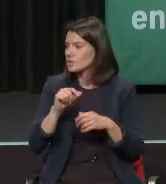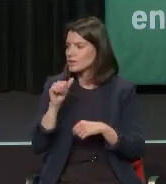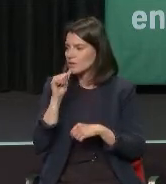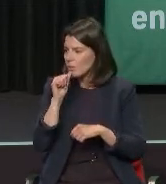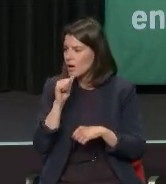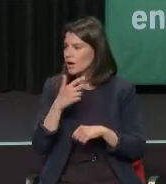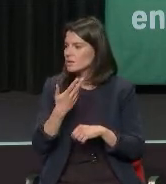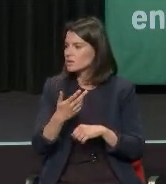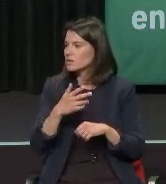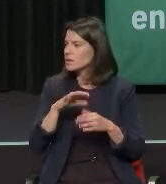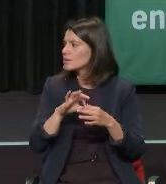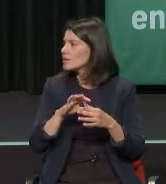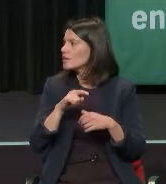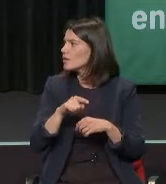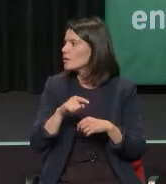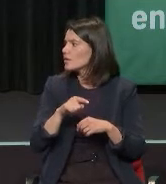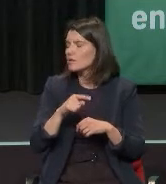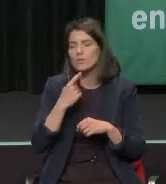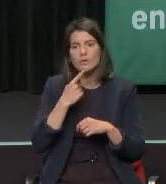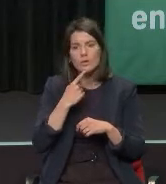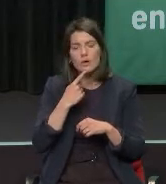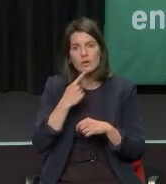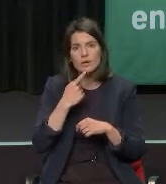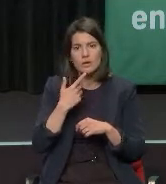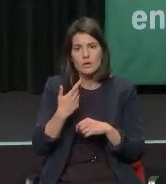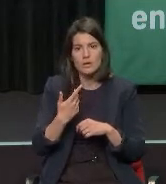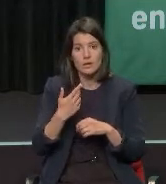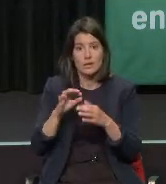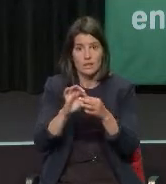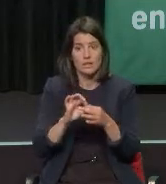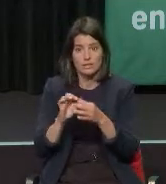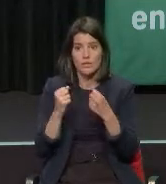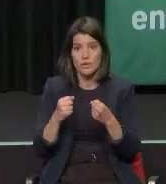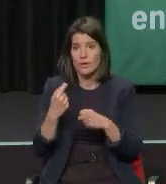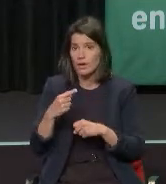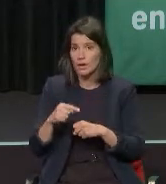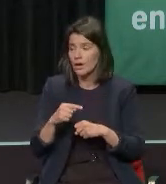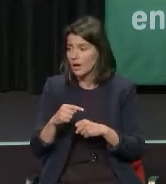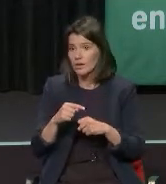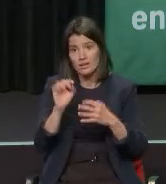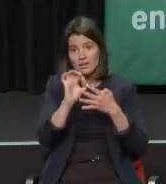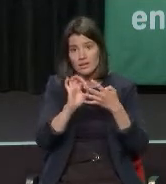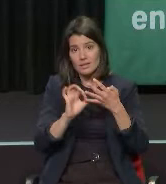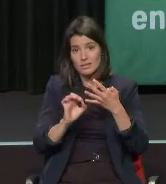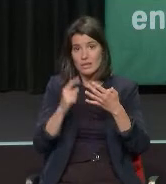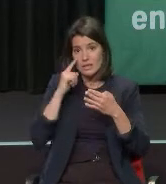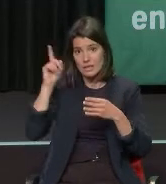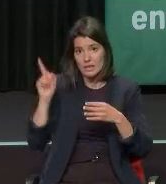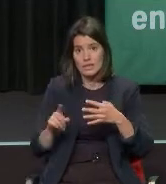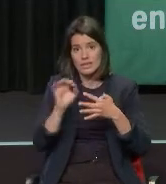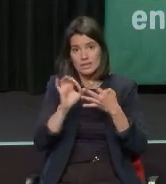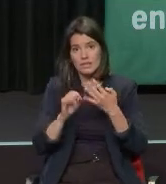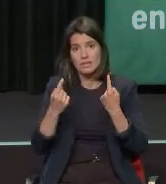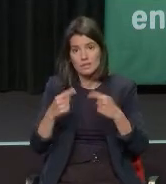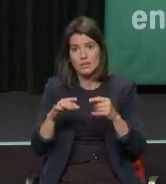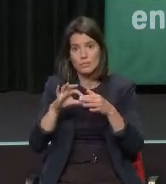pressão, vapor d'água e chuva. São estes os 6 parâmetros. Existe uma forte correlação entre estes